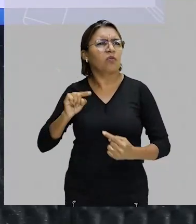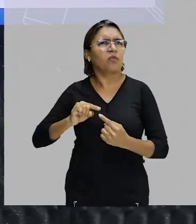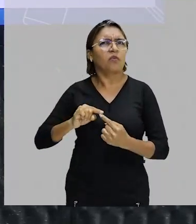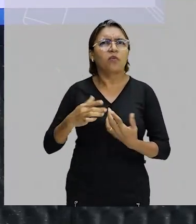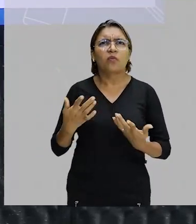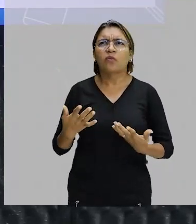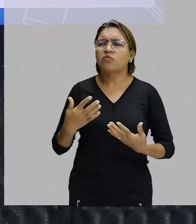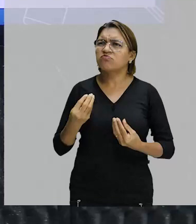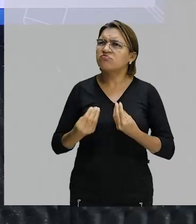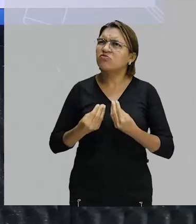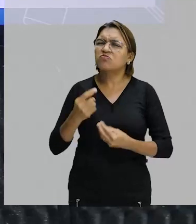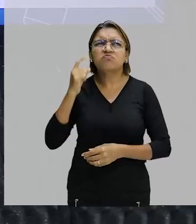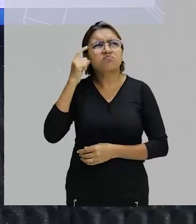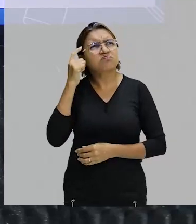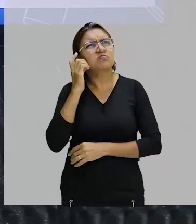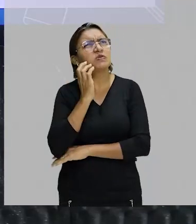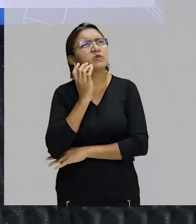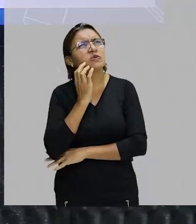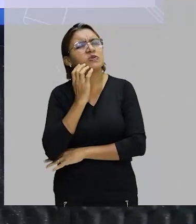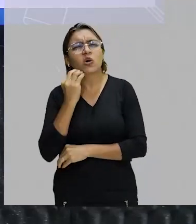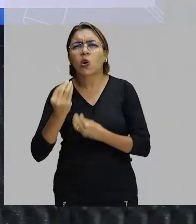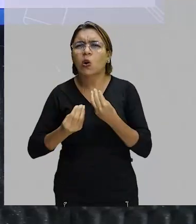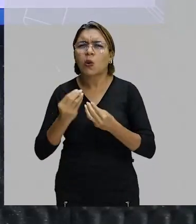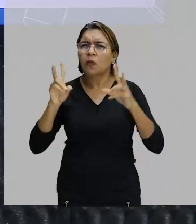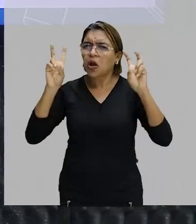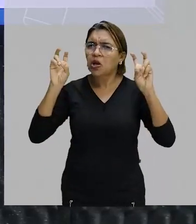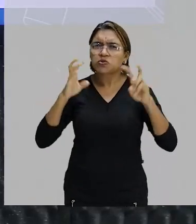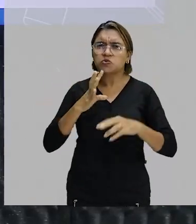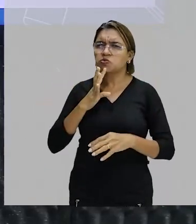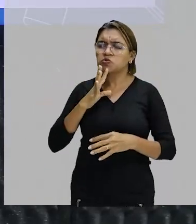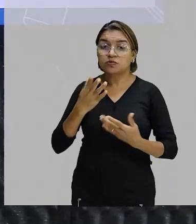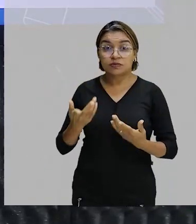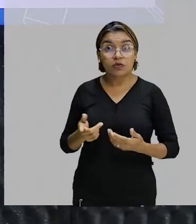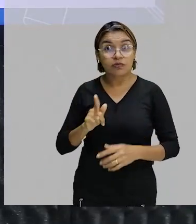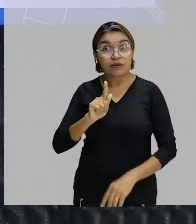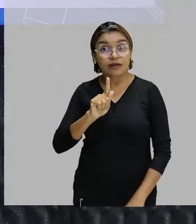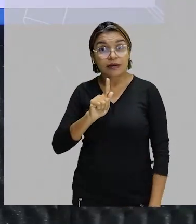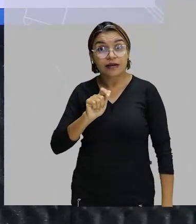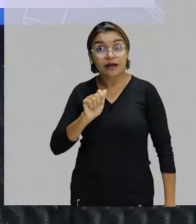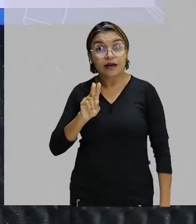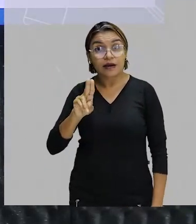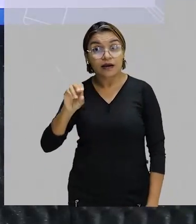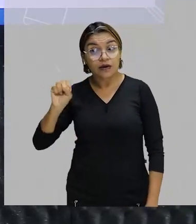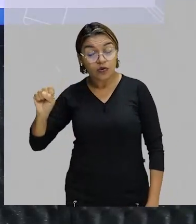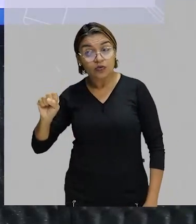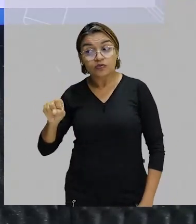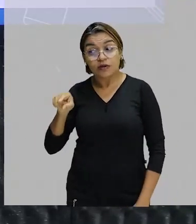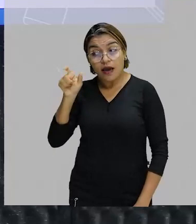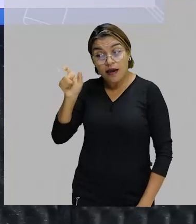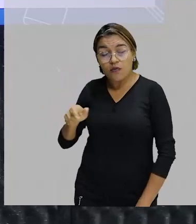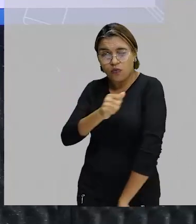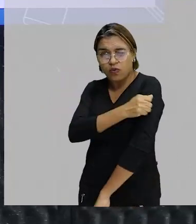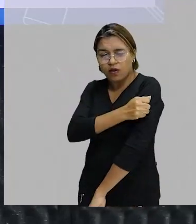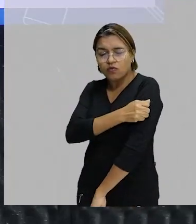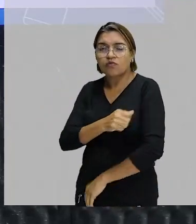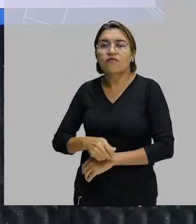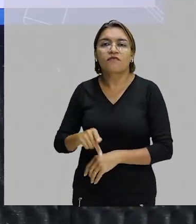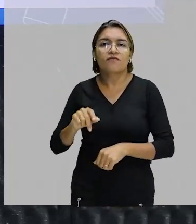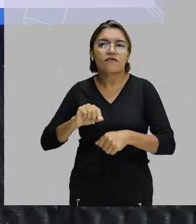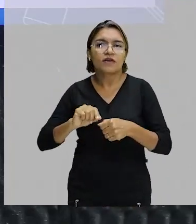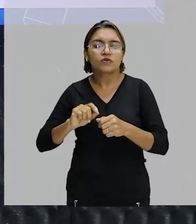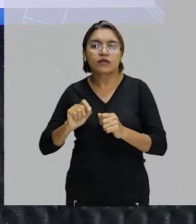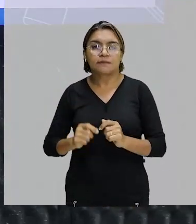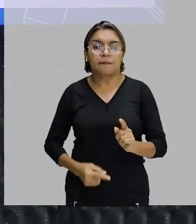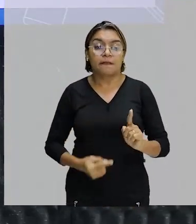ficou intrigado, porque esse assunto ele ainda não tinha conhecimento. Então, o que Gauss fez? Ele percebeu, que nessa sequência, entre